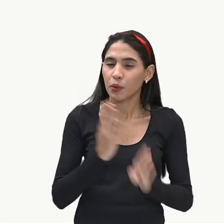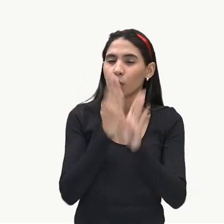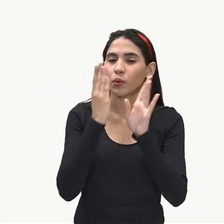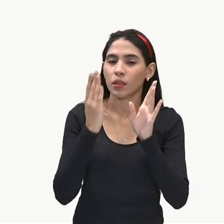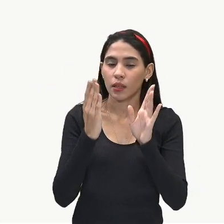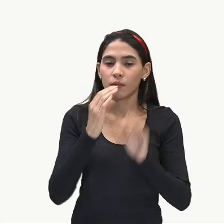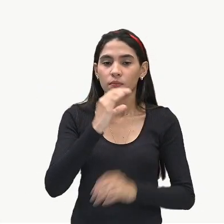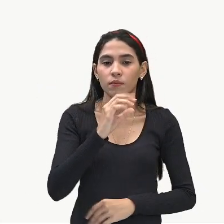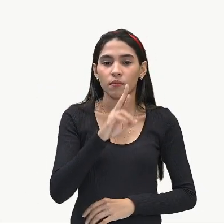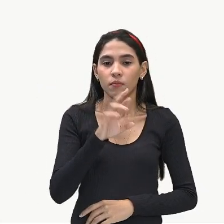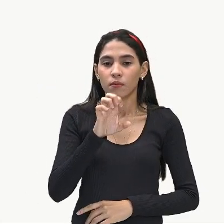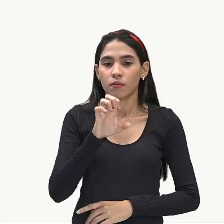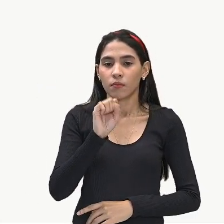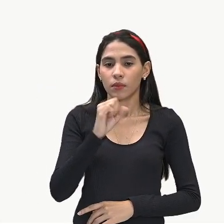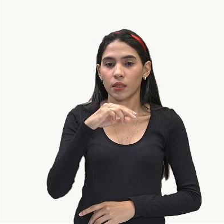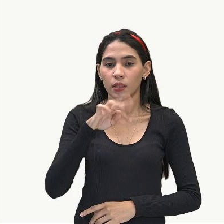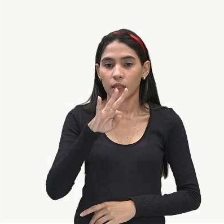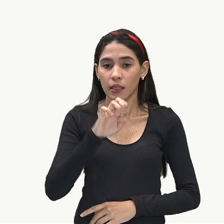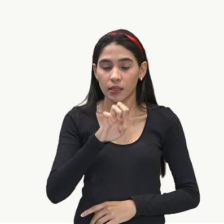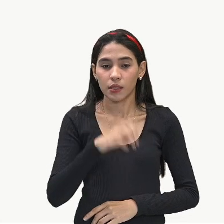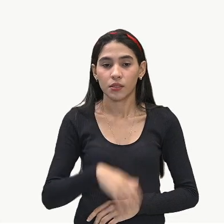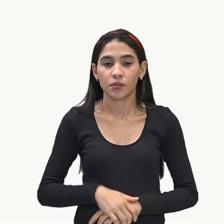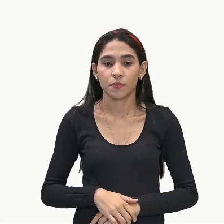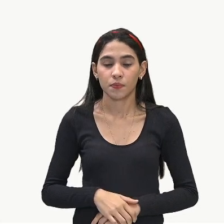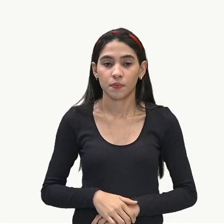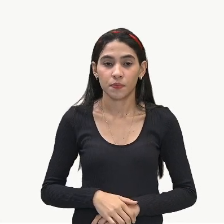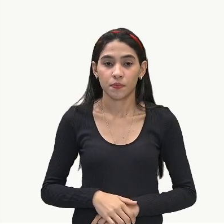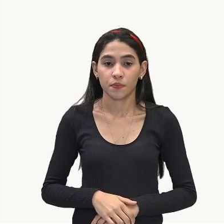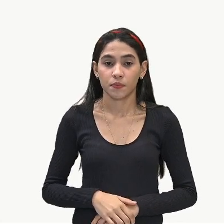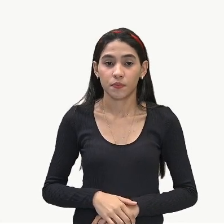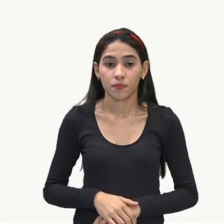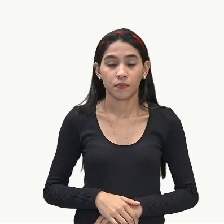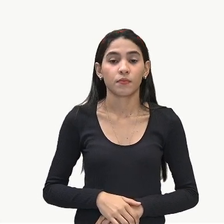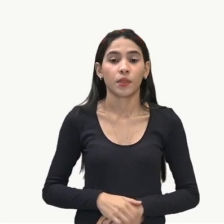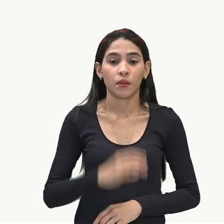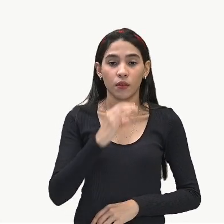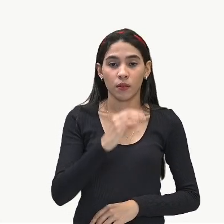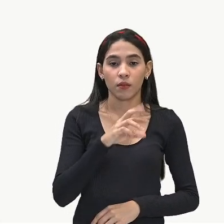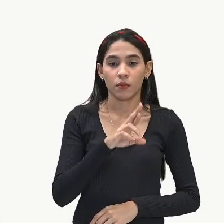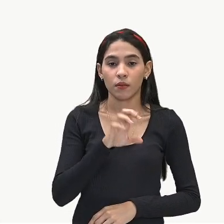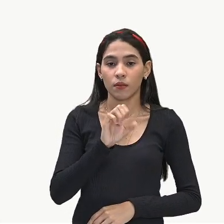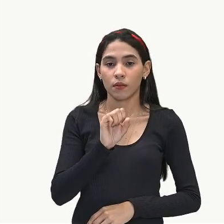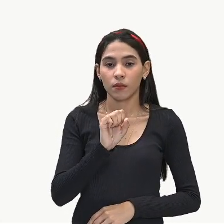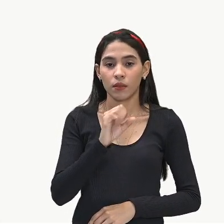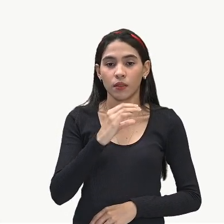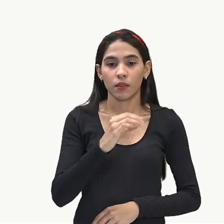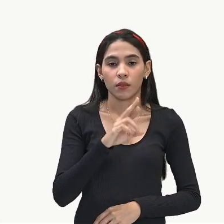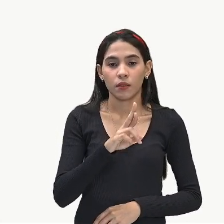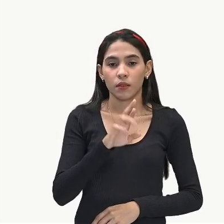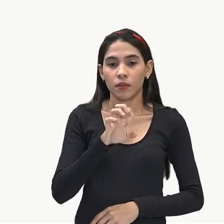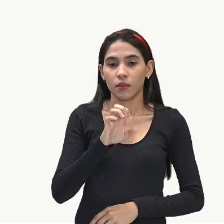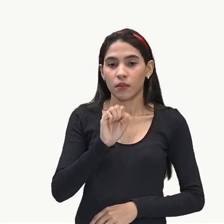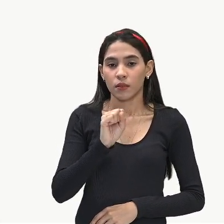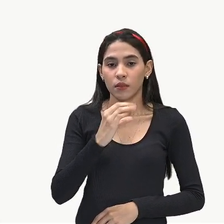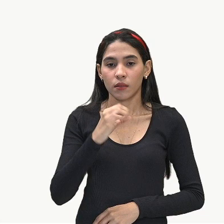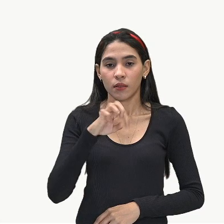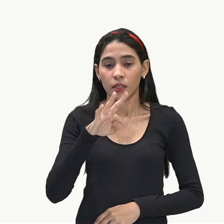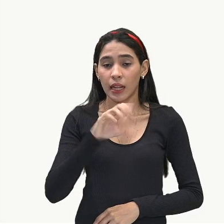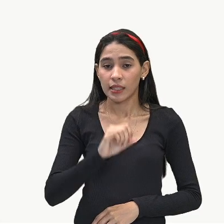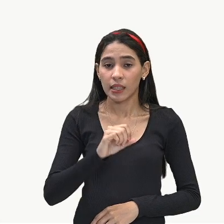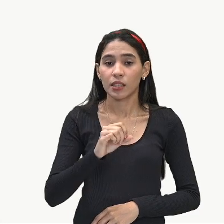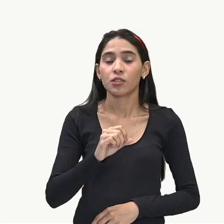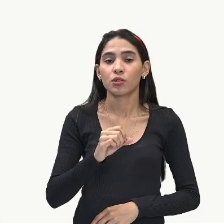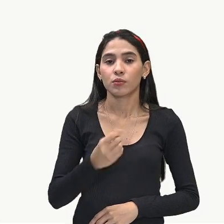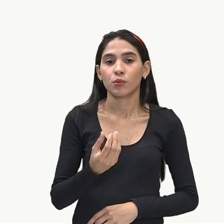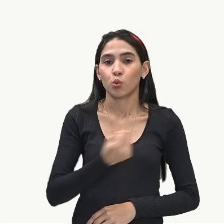sequência numérica quando ela é crescente. Ela é crescente quando os seus valores vão